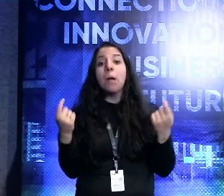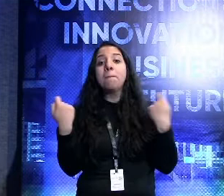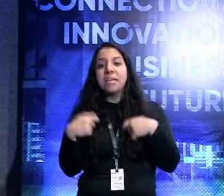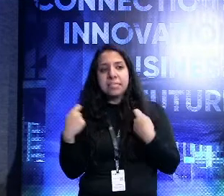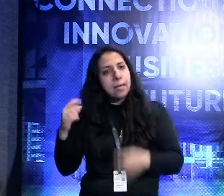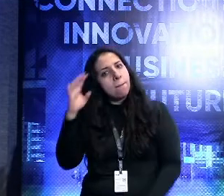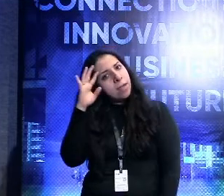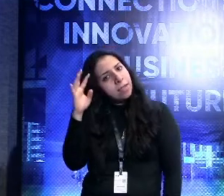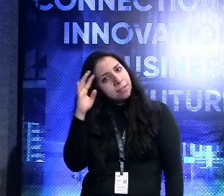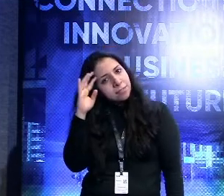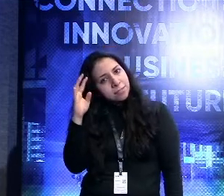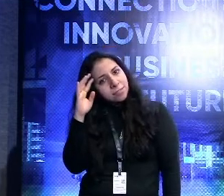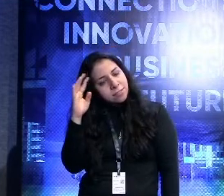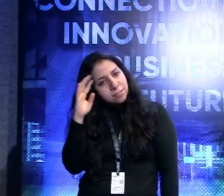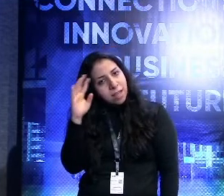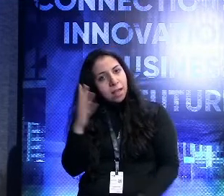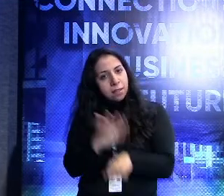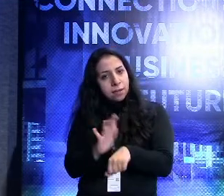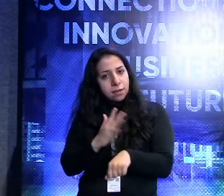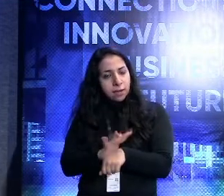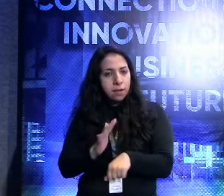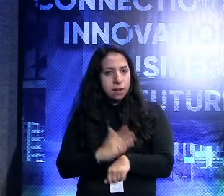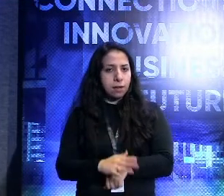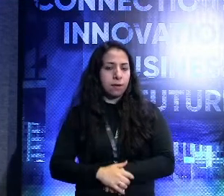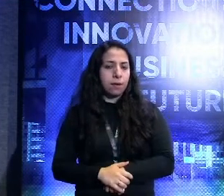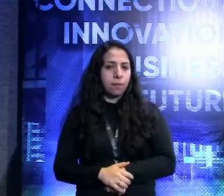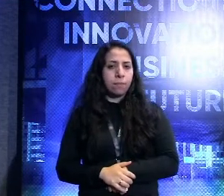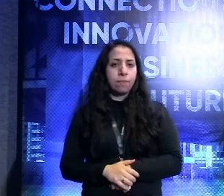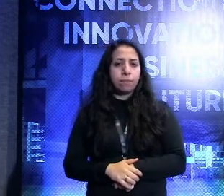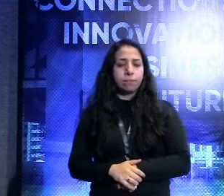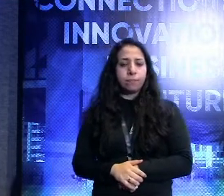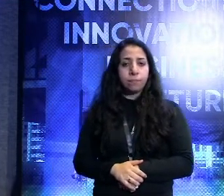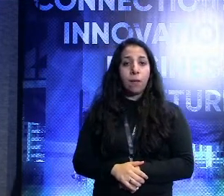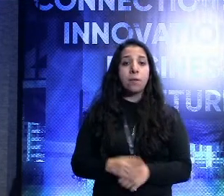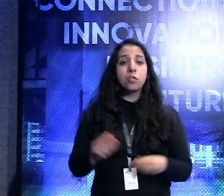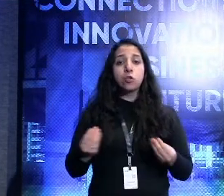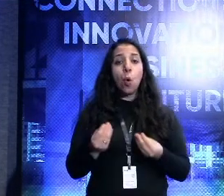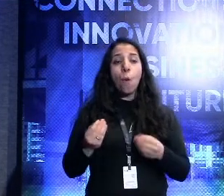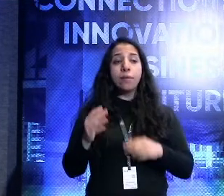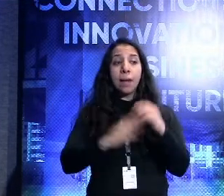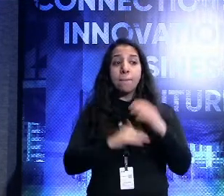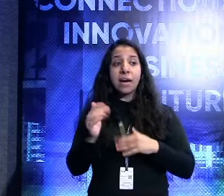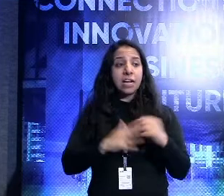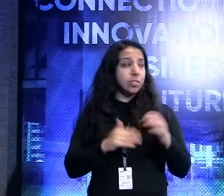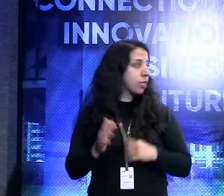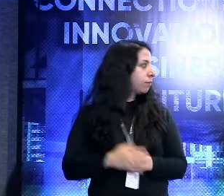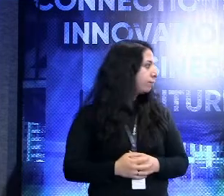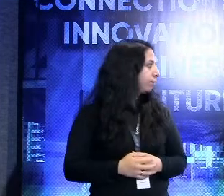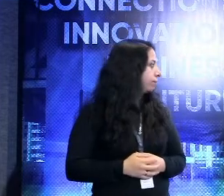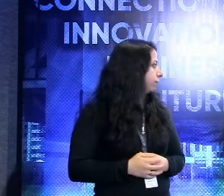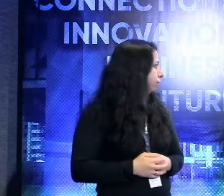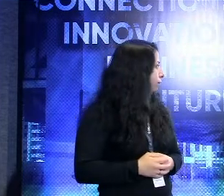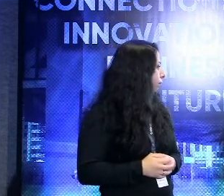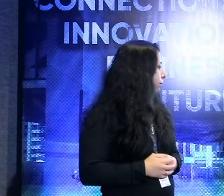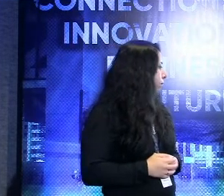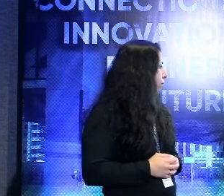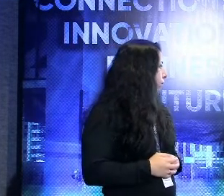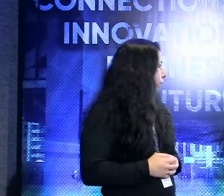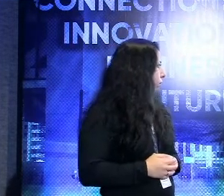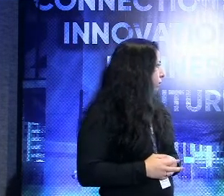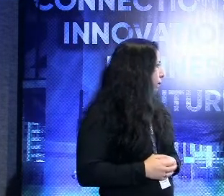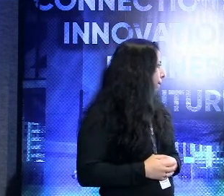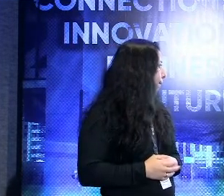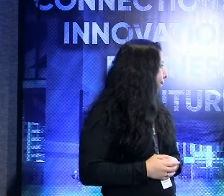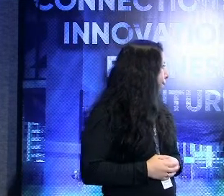precisa trabalhar junto com o time. Mas como funciona o S-Force na prática? Perfeito, Bea. Então, vamos tangibilizar isso,